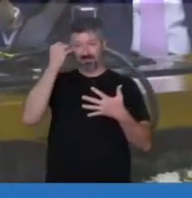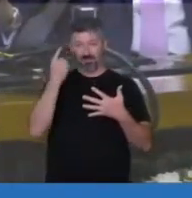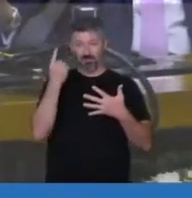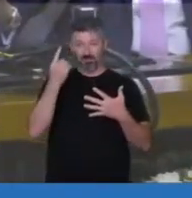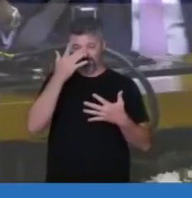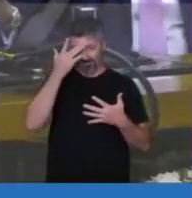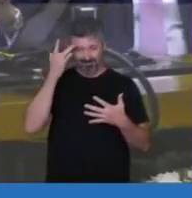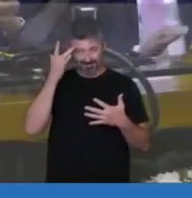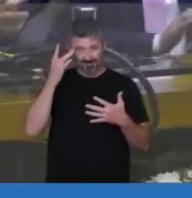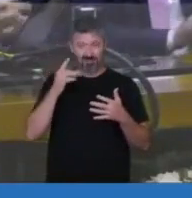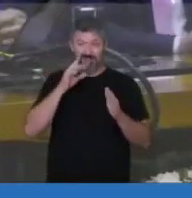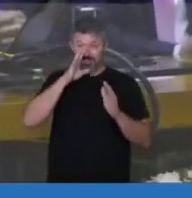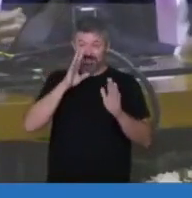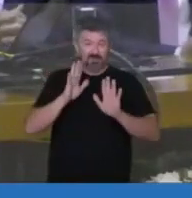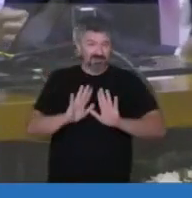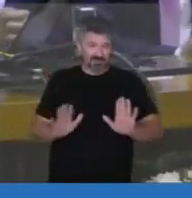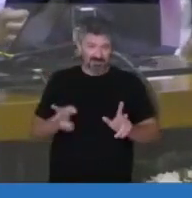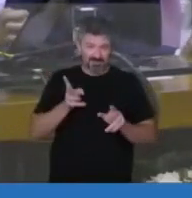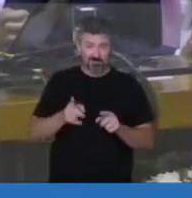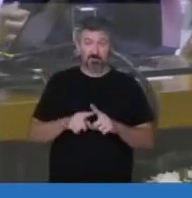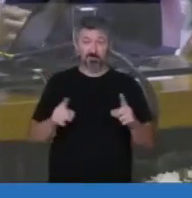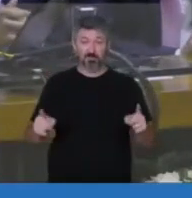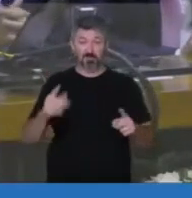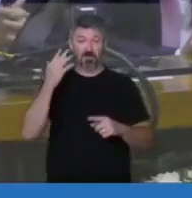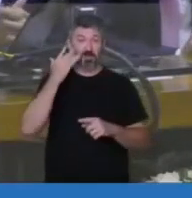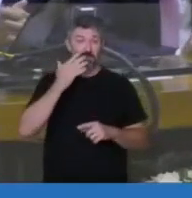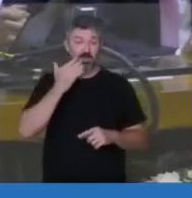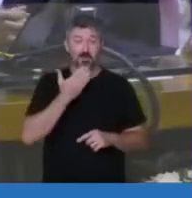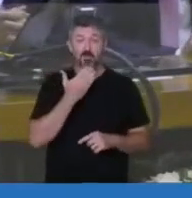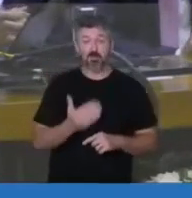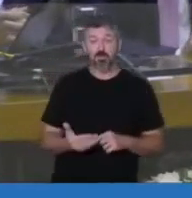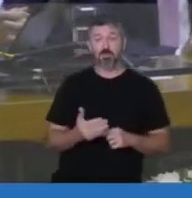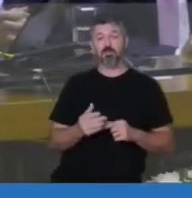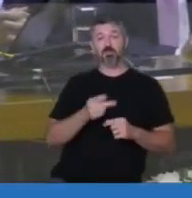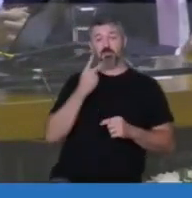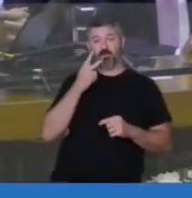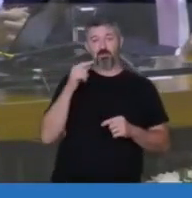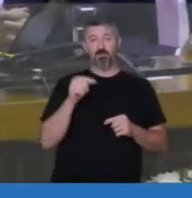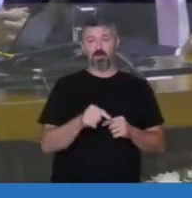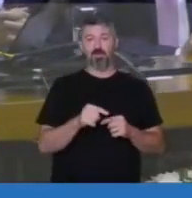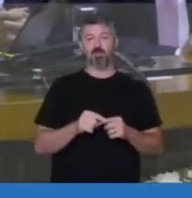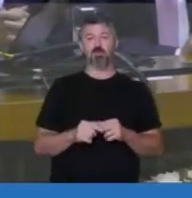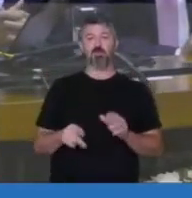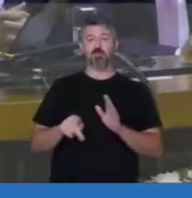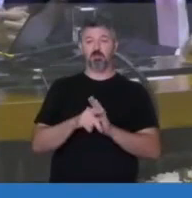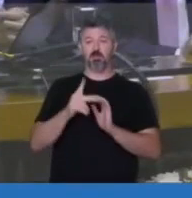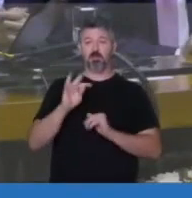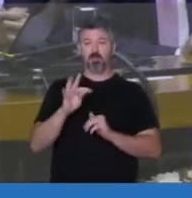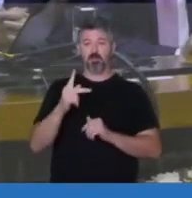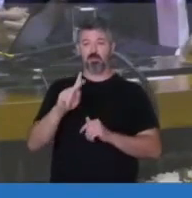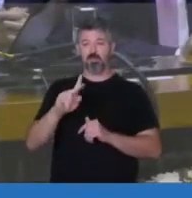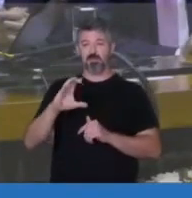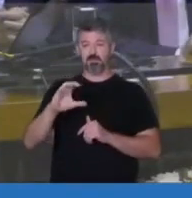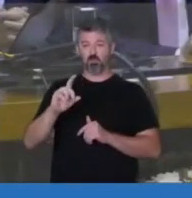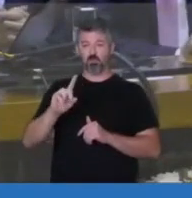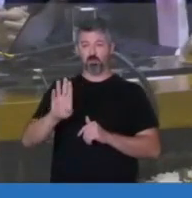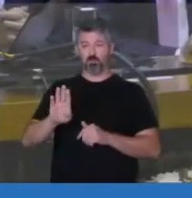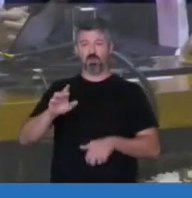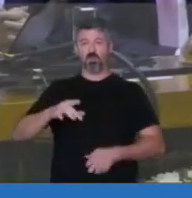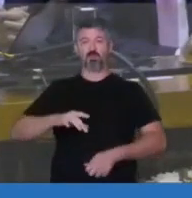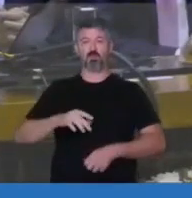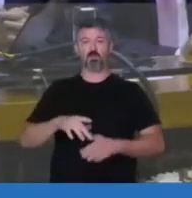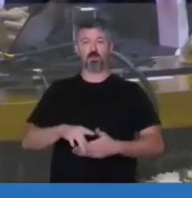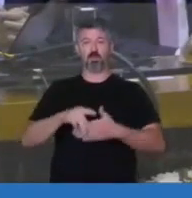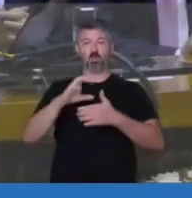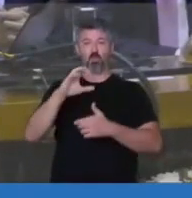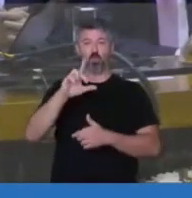e então vai ser implementada essa regra no Brasil eh a Manu Falou bem esse estudo do ipea que é